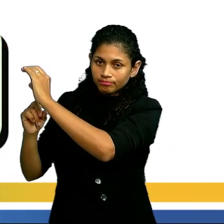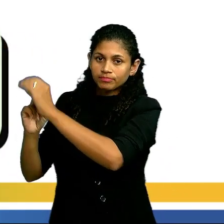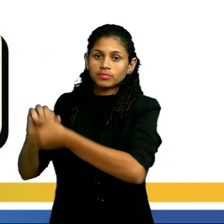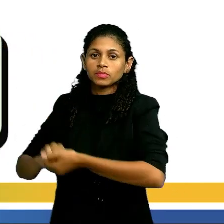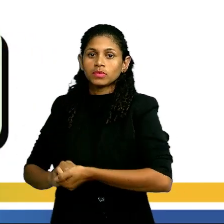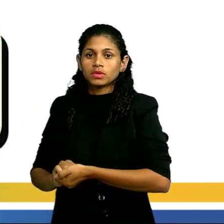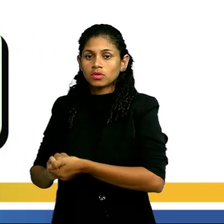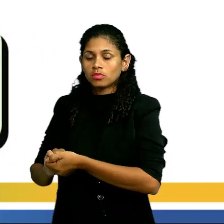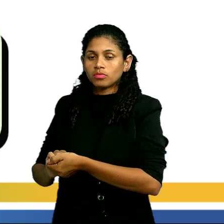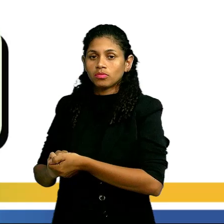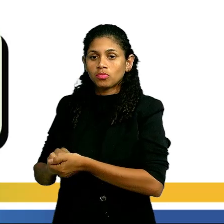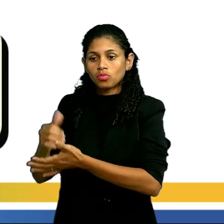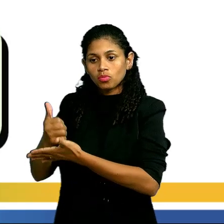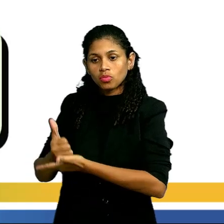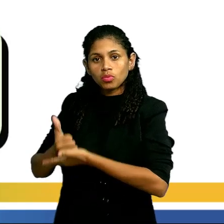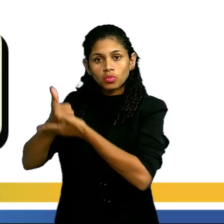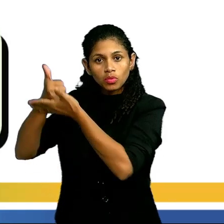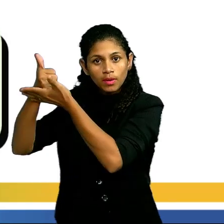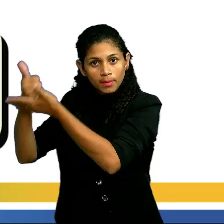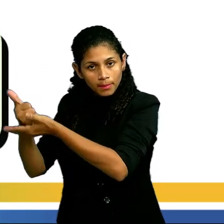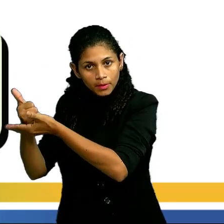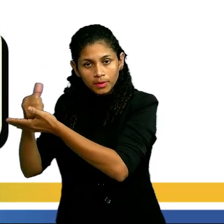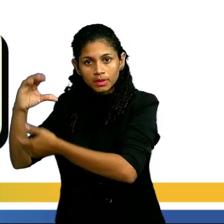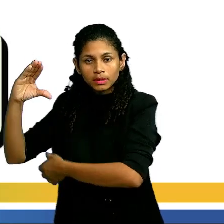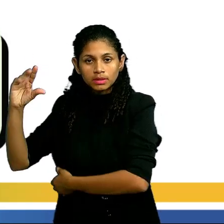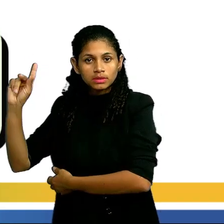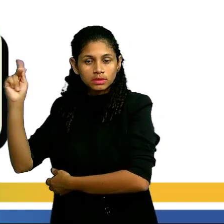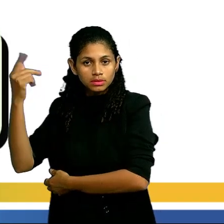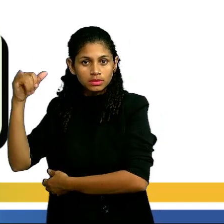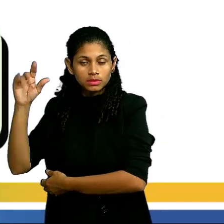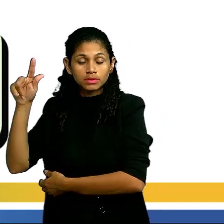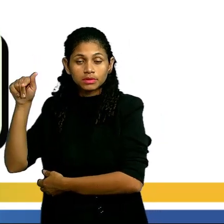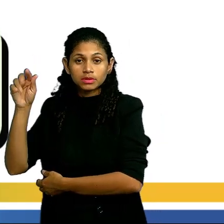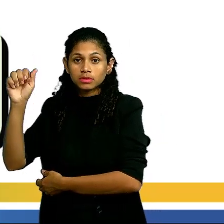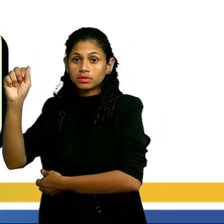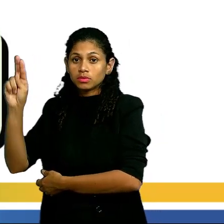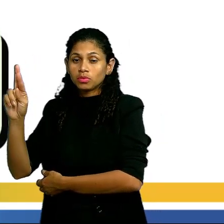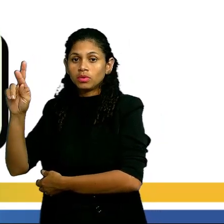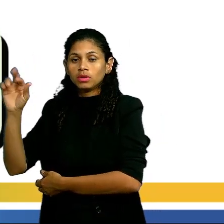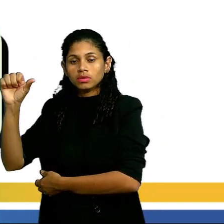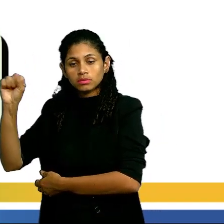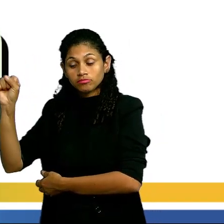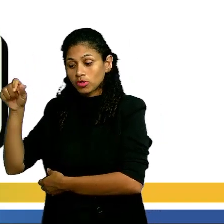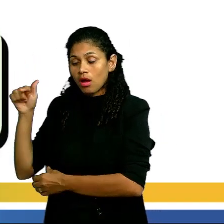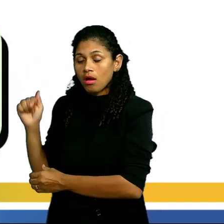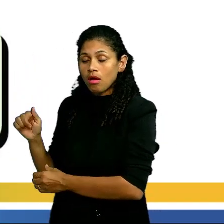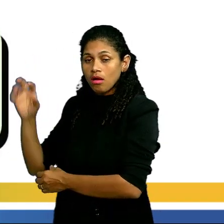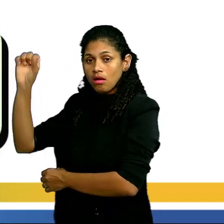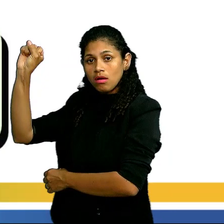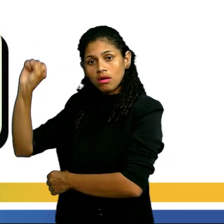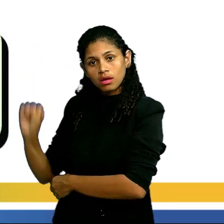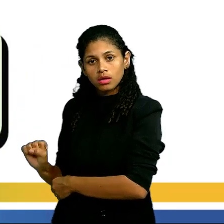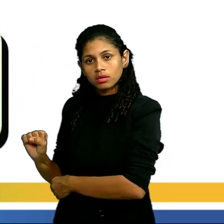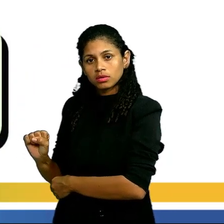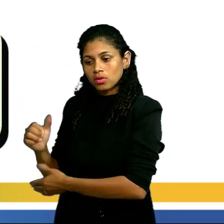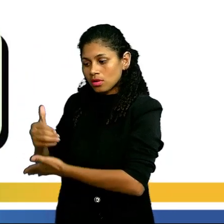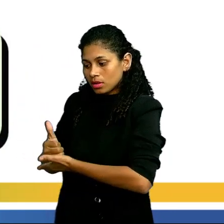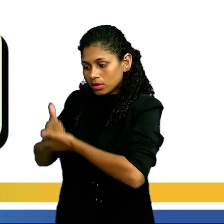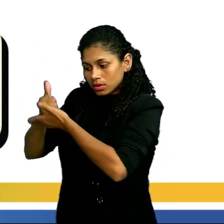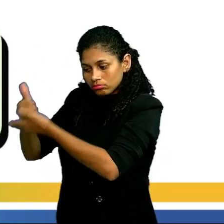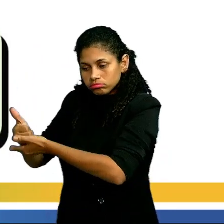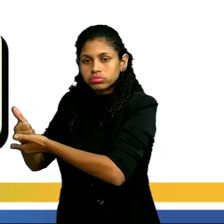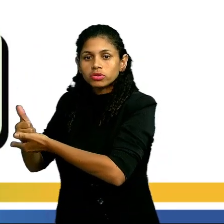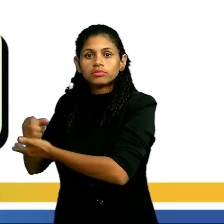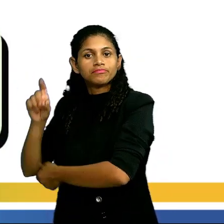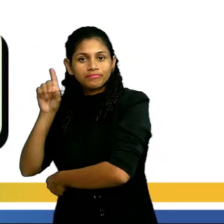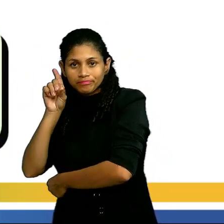China e do Vietnã, da China e da União Soviética, e o Vietnã do Sul vai ter o apoio dos Estados Unidos da América,